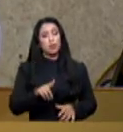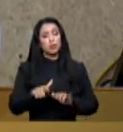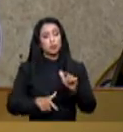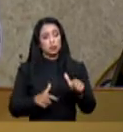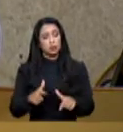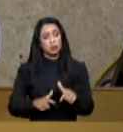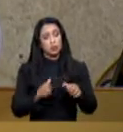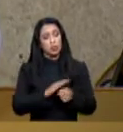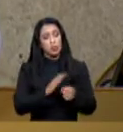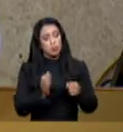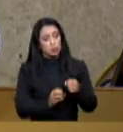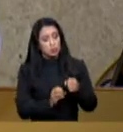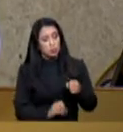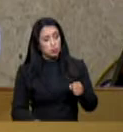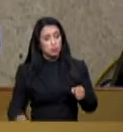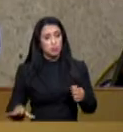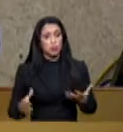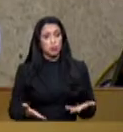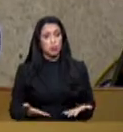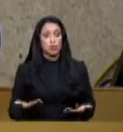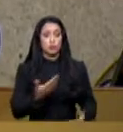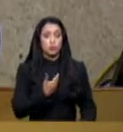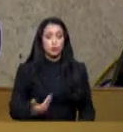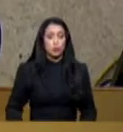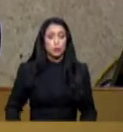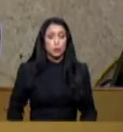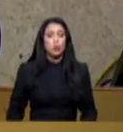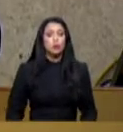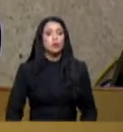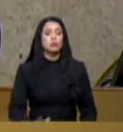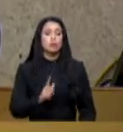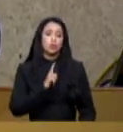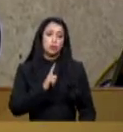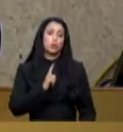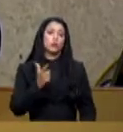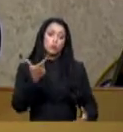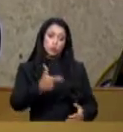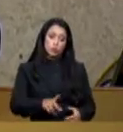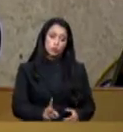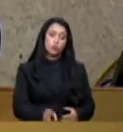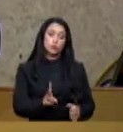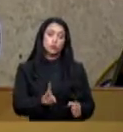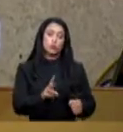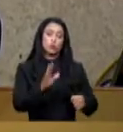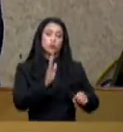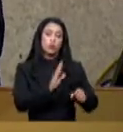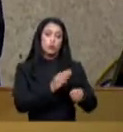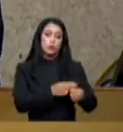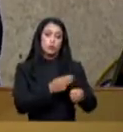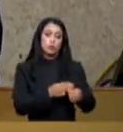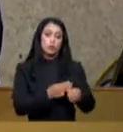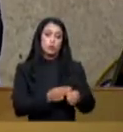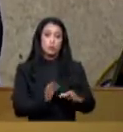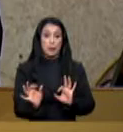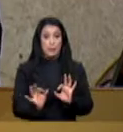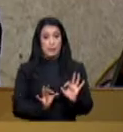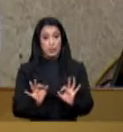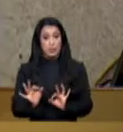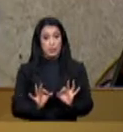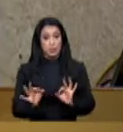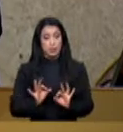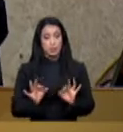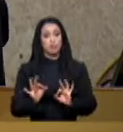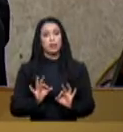básico. A organização das atividades continua sob a titularidade dos municípios, ao passo que o planejamento é o